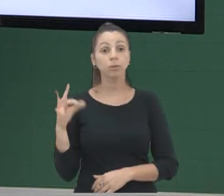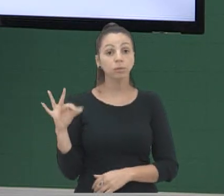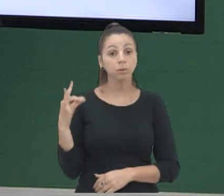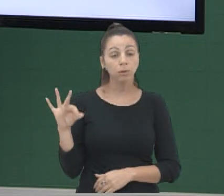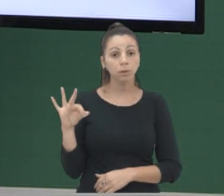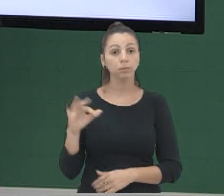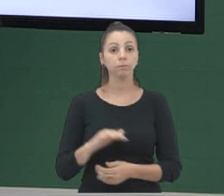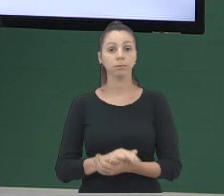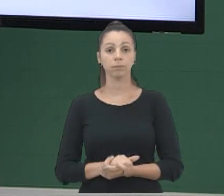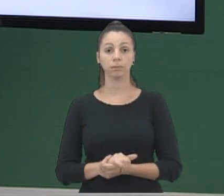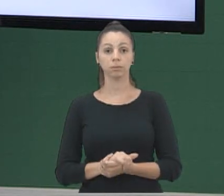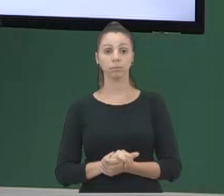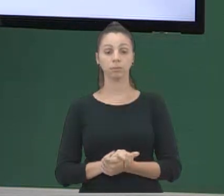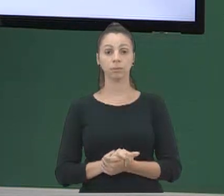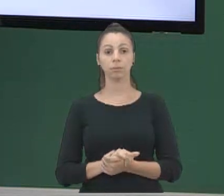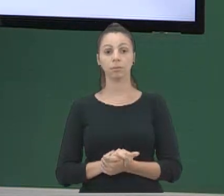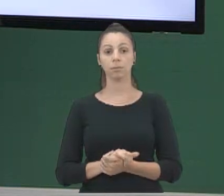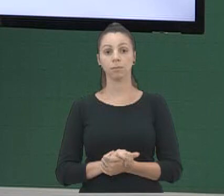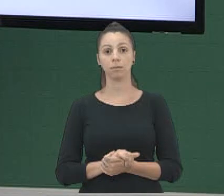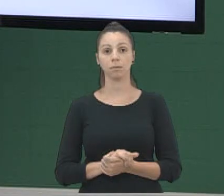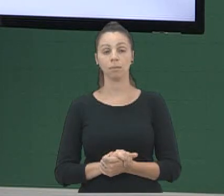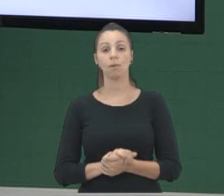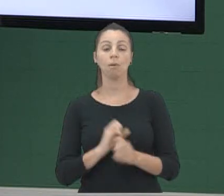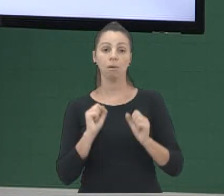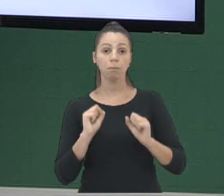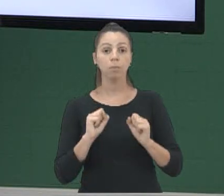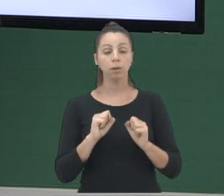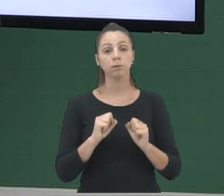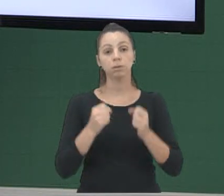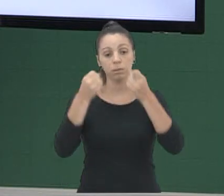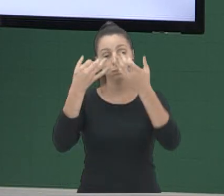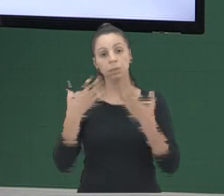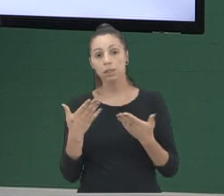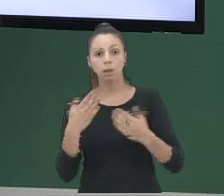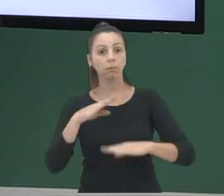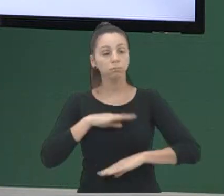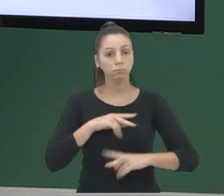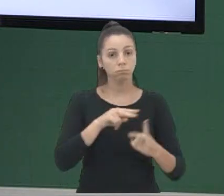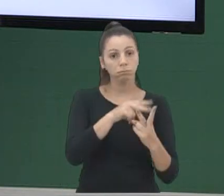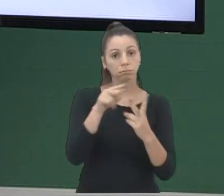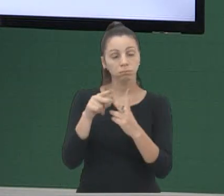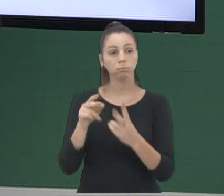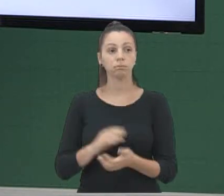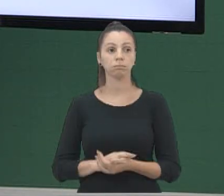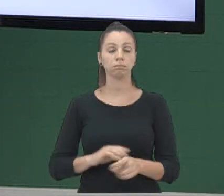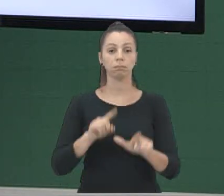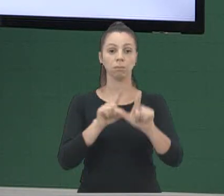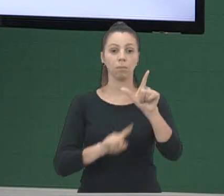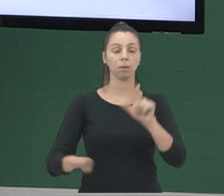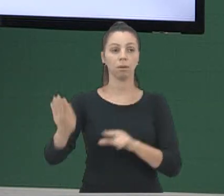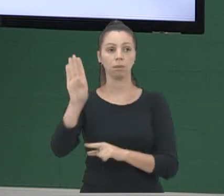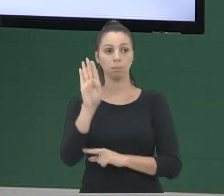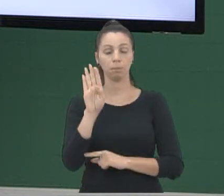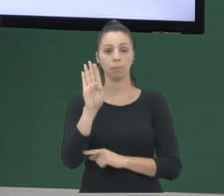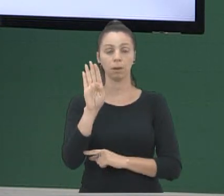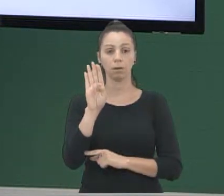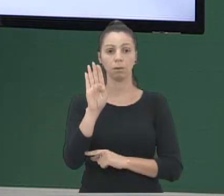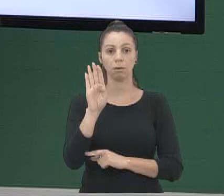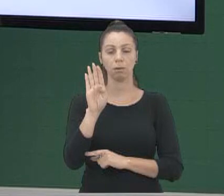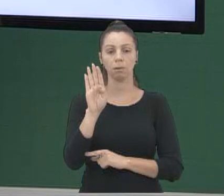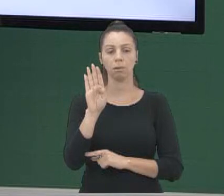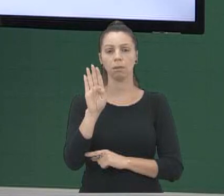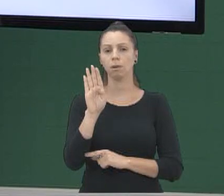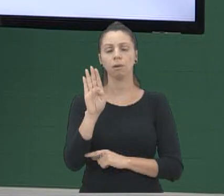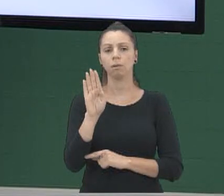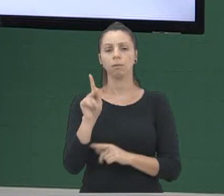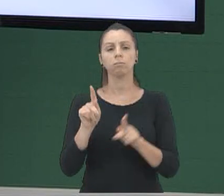aspecto, a gente poderia levantar essa caracterização em razão disso. Na letra B, as personagens não foram nomeadas. Por